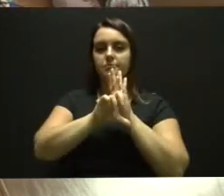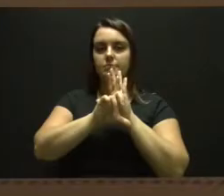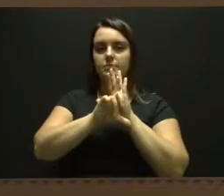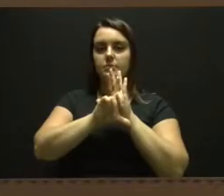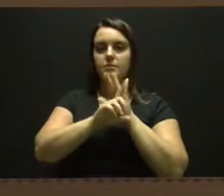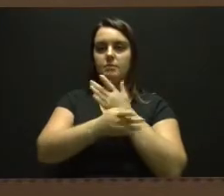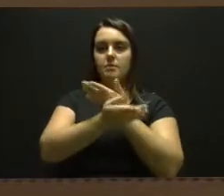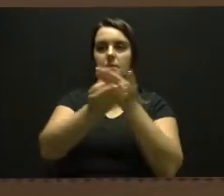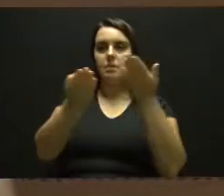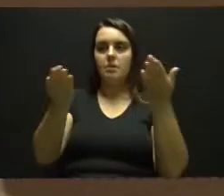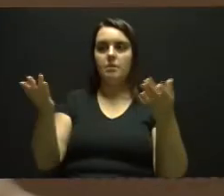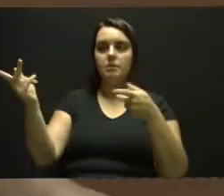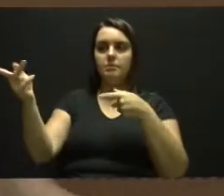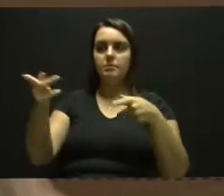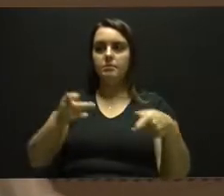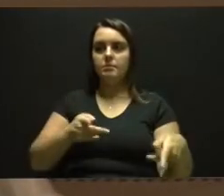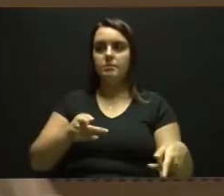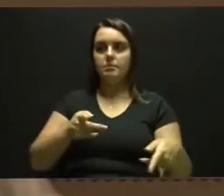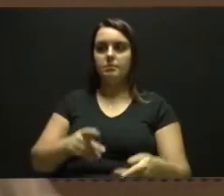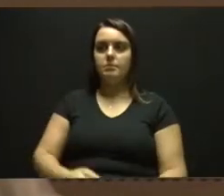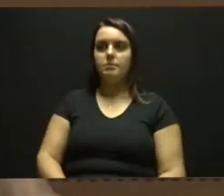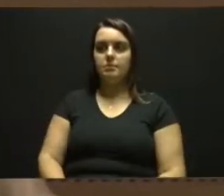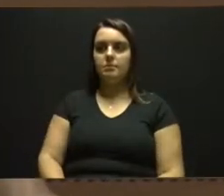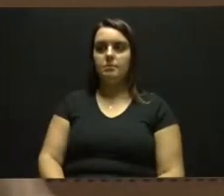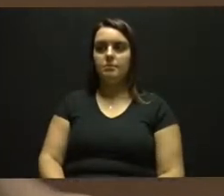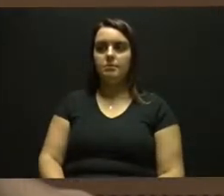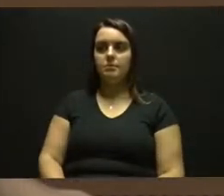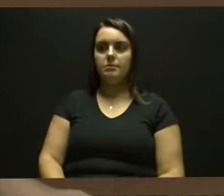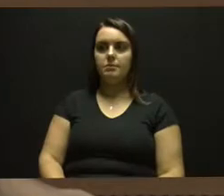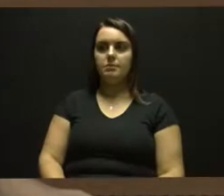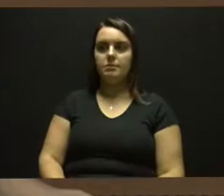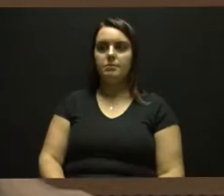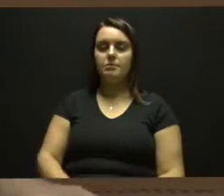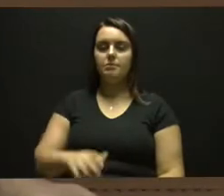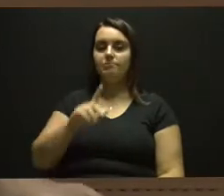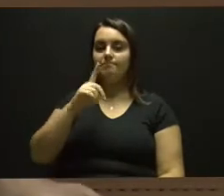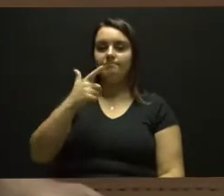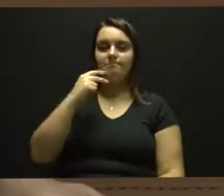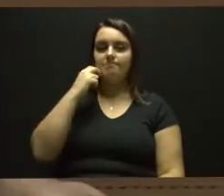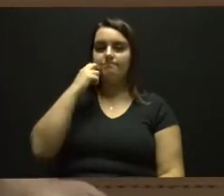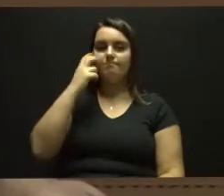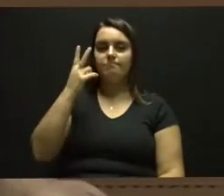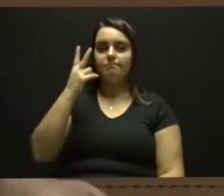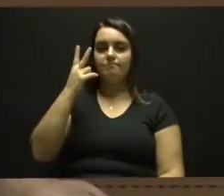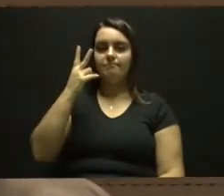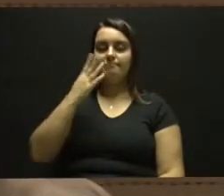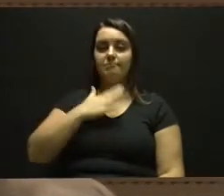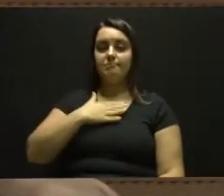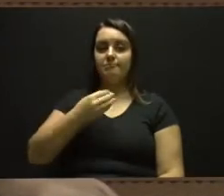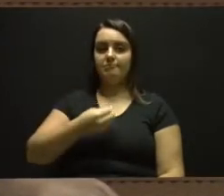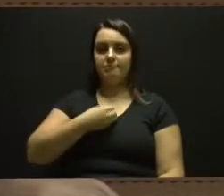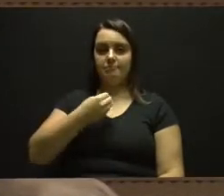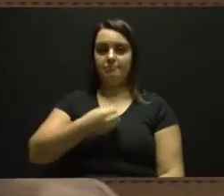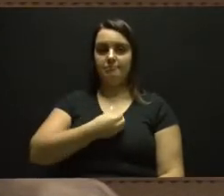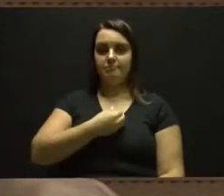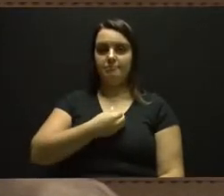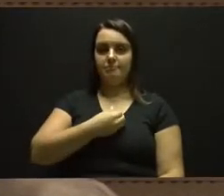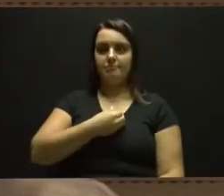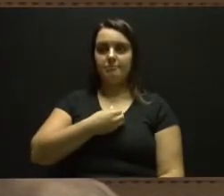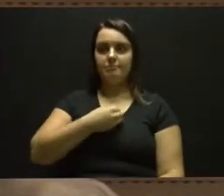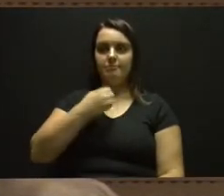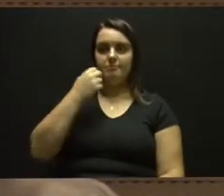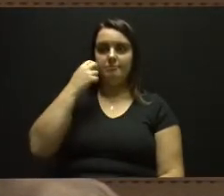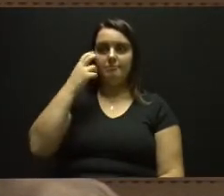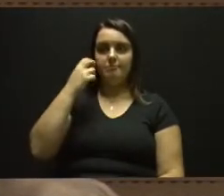todos que estão presentes eu não tenho vergonha de dizer que o ocorrido é perigoso perto do currículo a